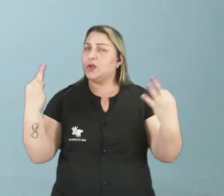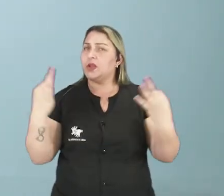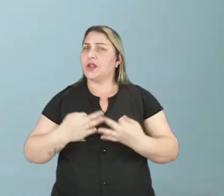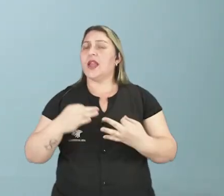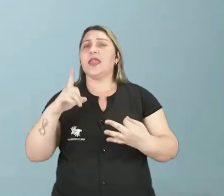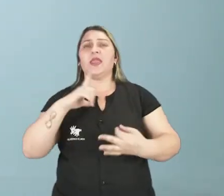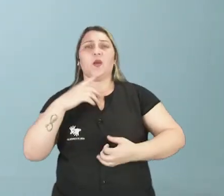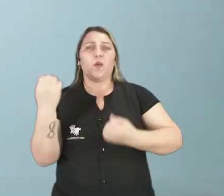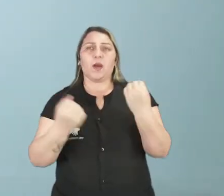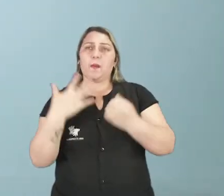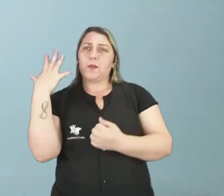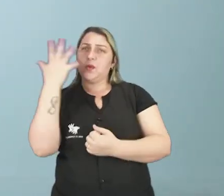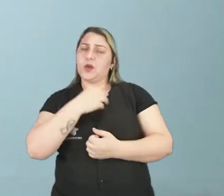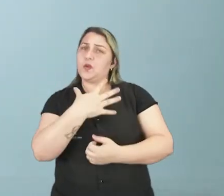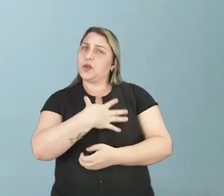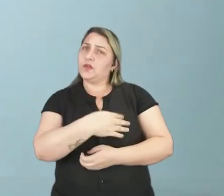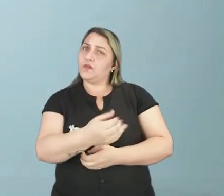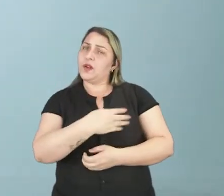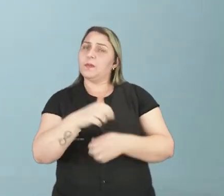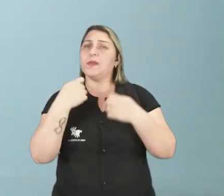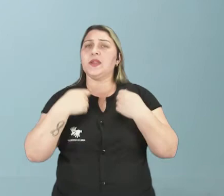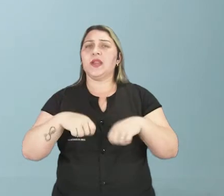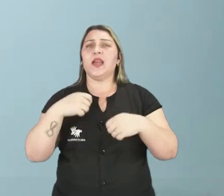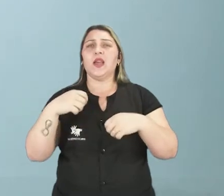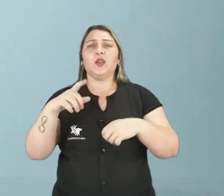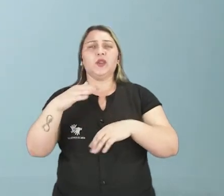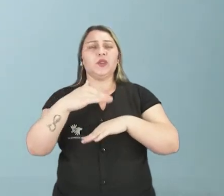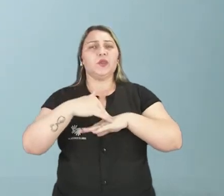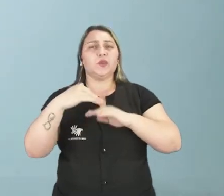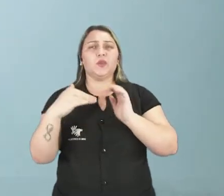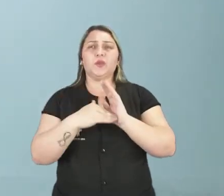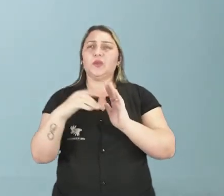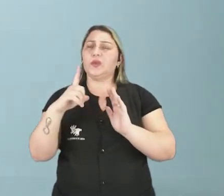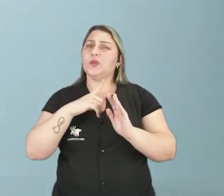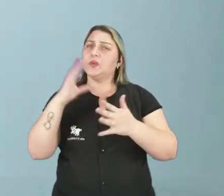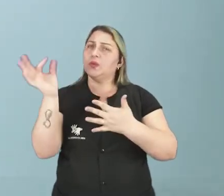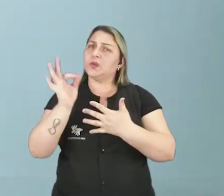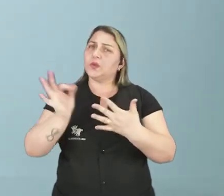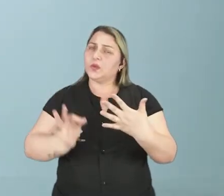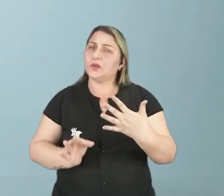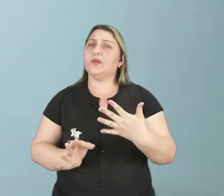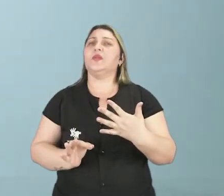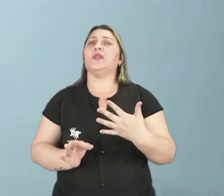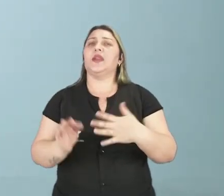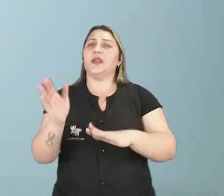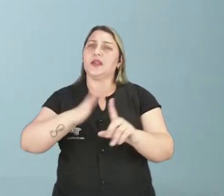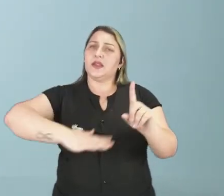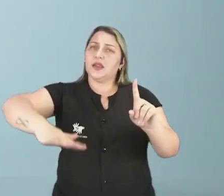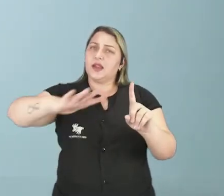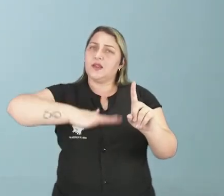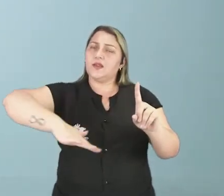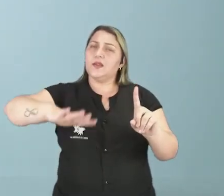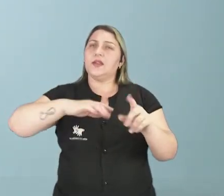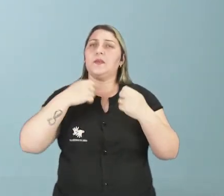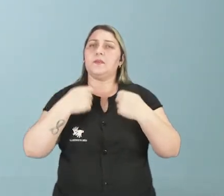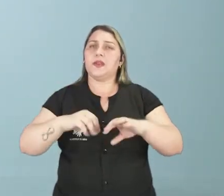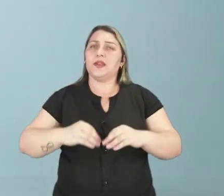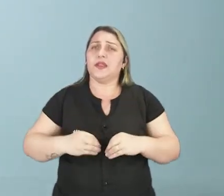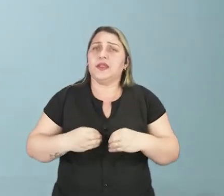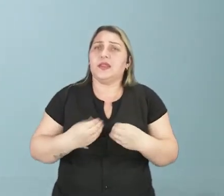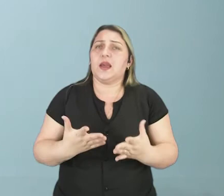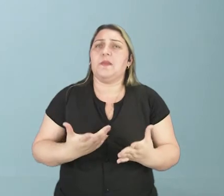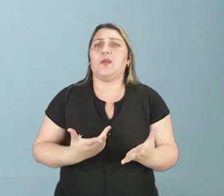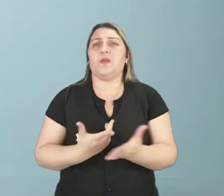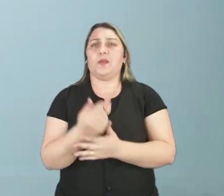ter um carro ideal, que os filhos deles precisam ter todos os elementos disponíveis que a sociedade está ofertando para